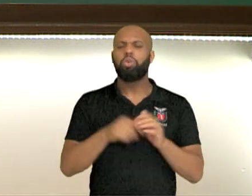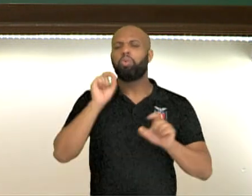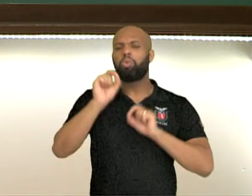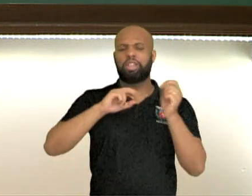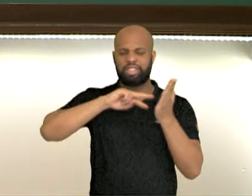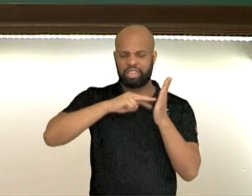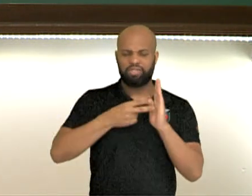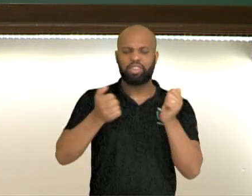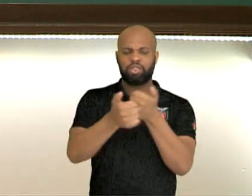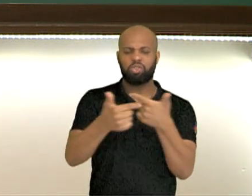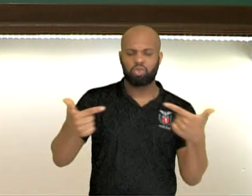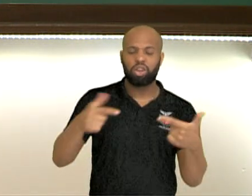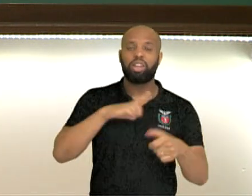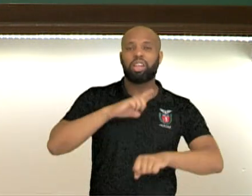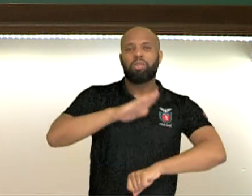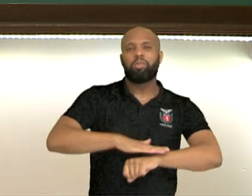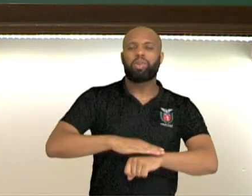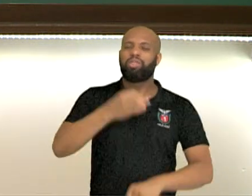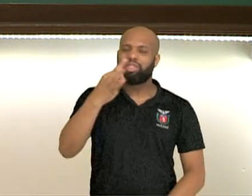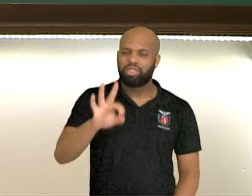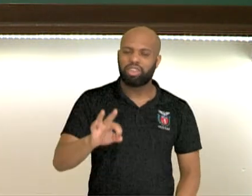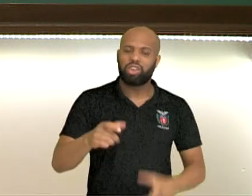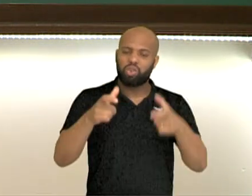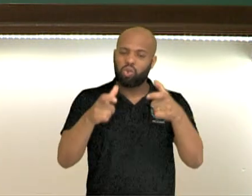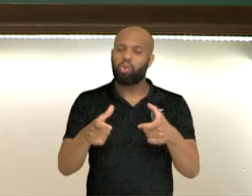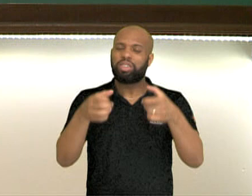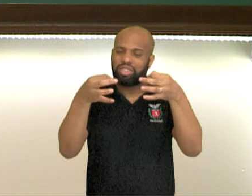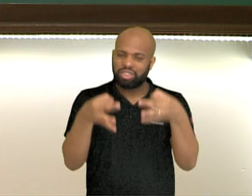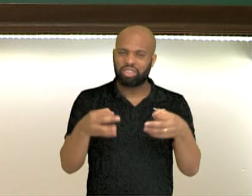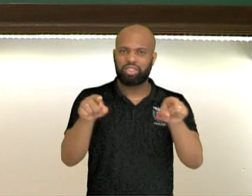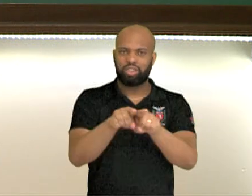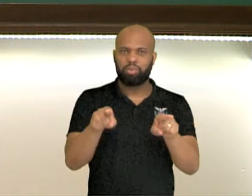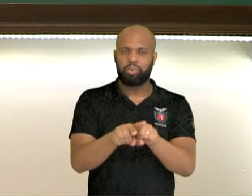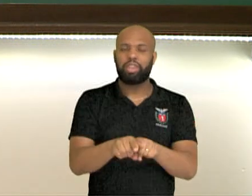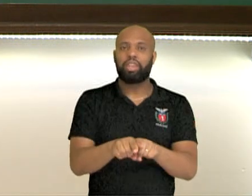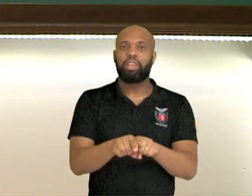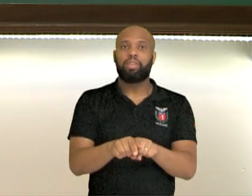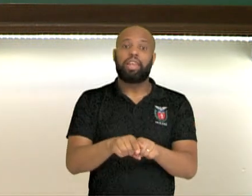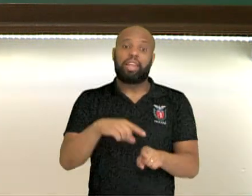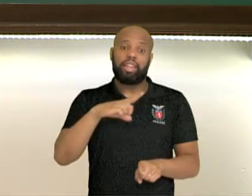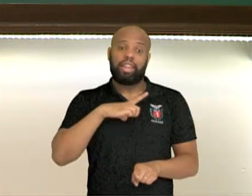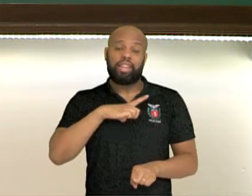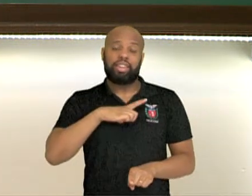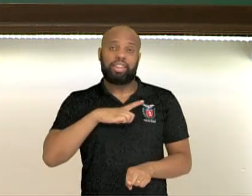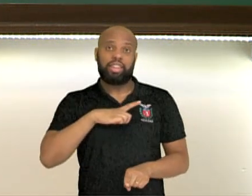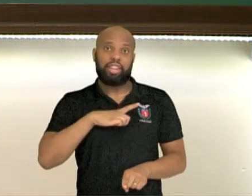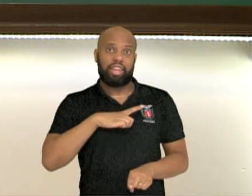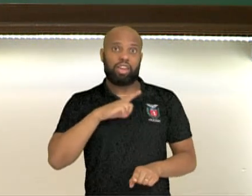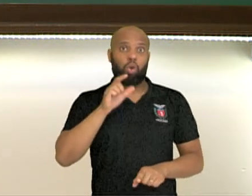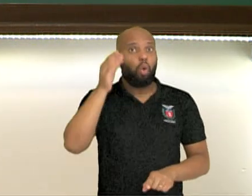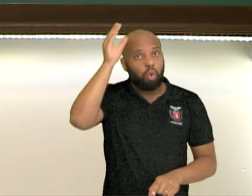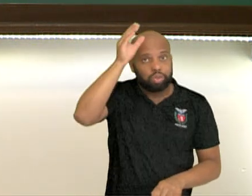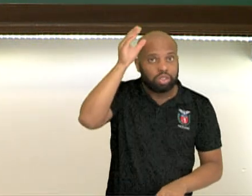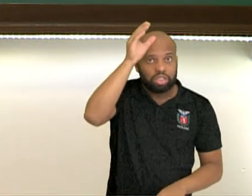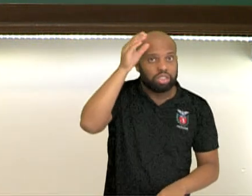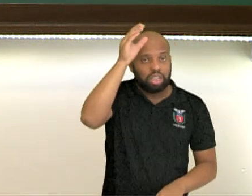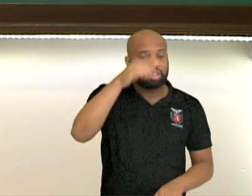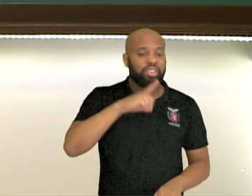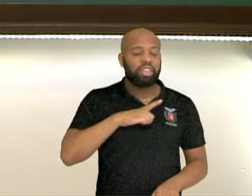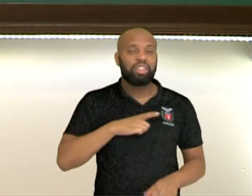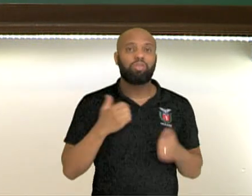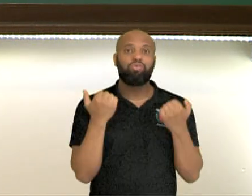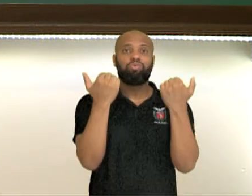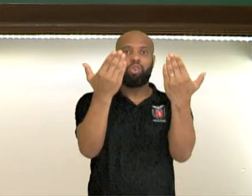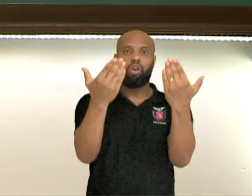você ter momentos certos, estar no lugar certo, é você depender também de esferas exteriores, né, que não